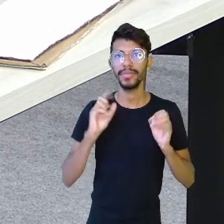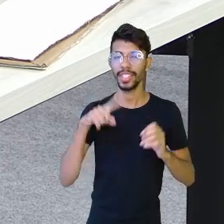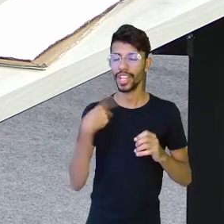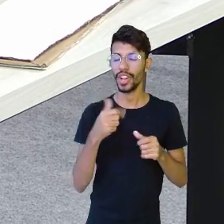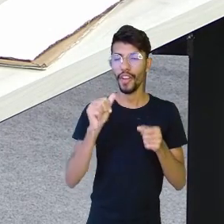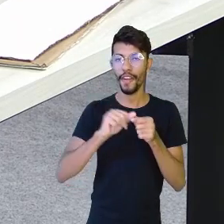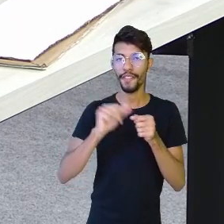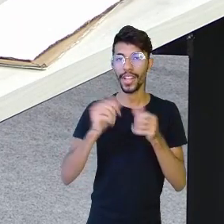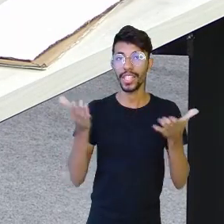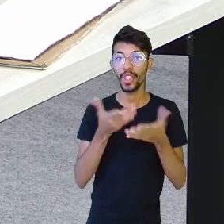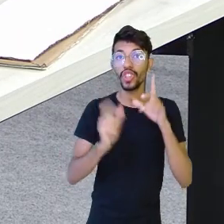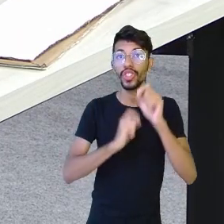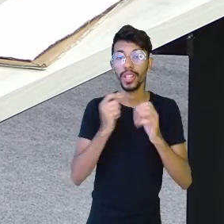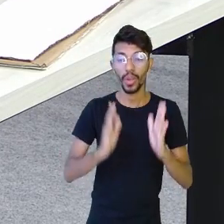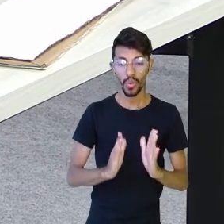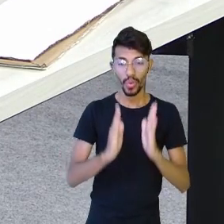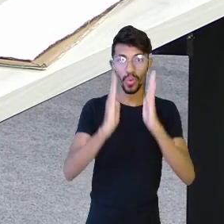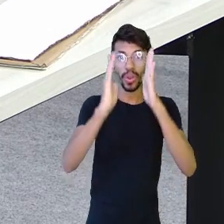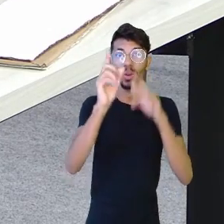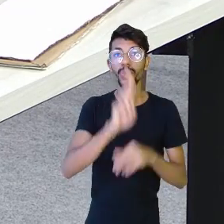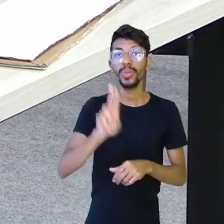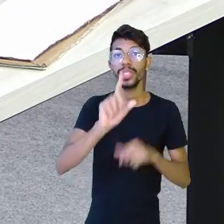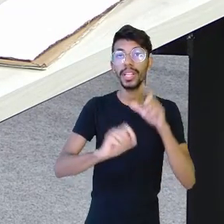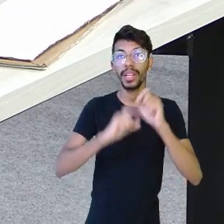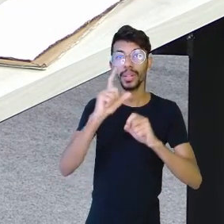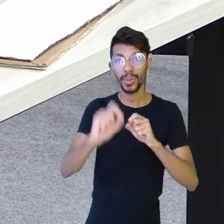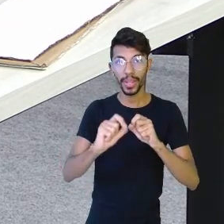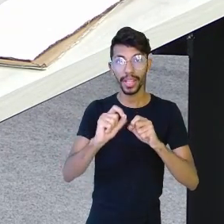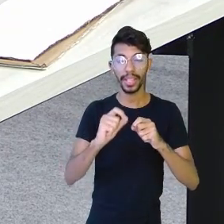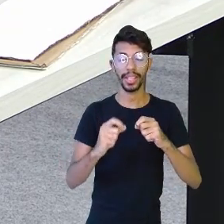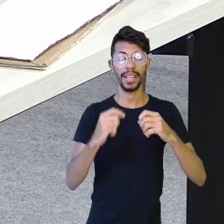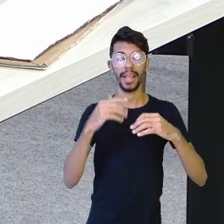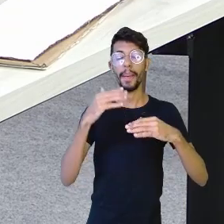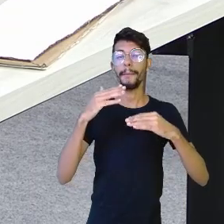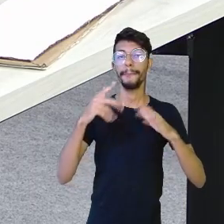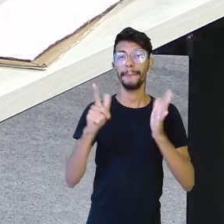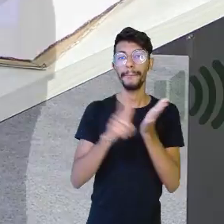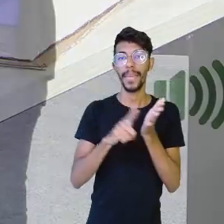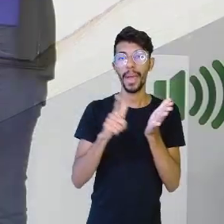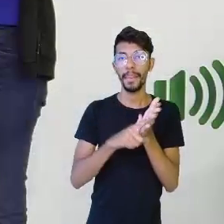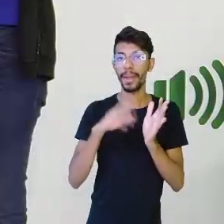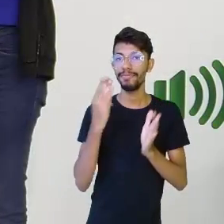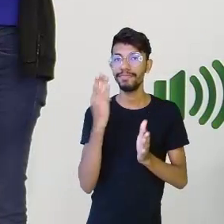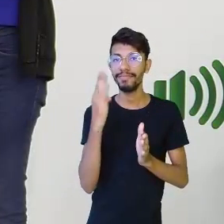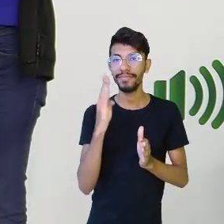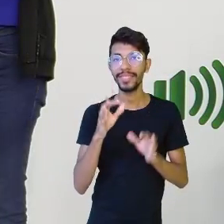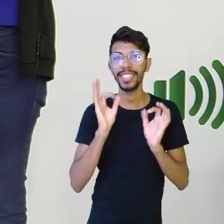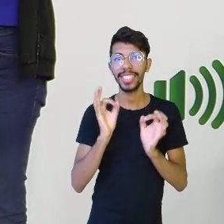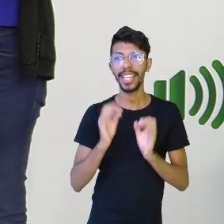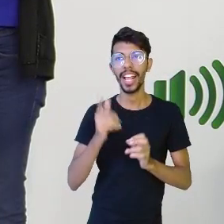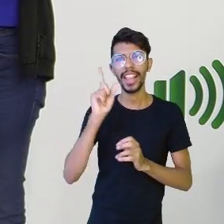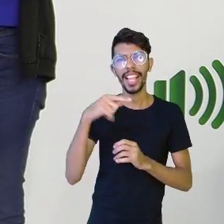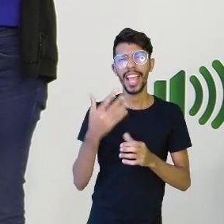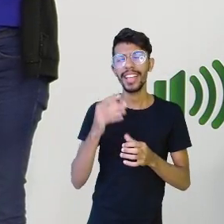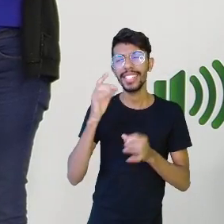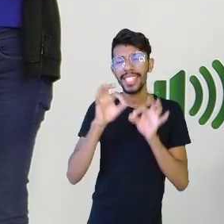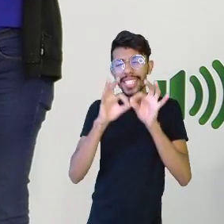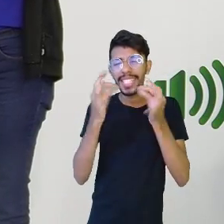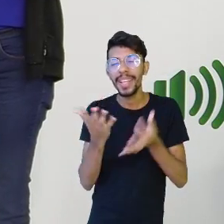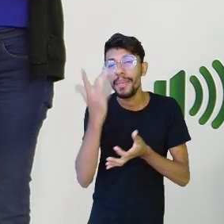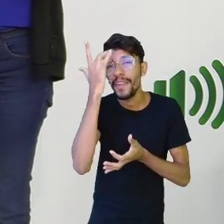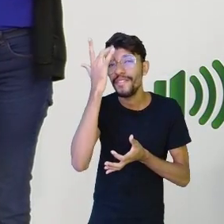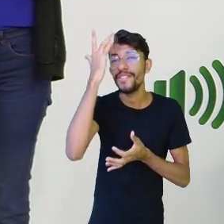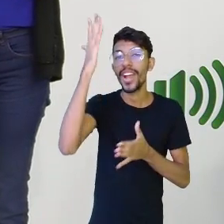uma torre hoje com papel higiênico. É de equilíbrio, bem simples, bem fácil. Então, se